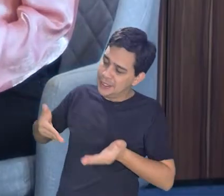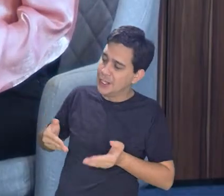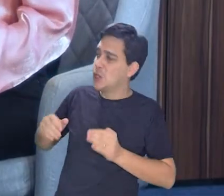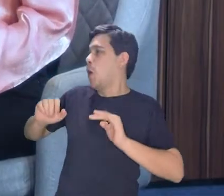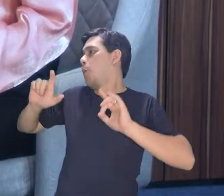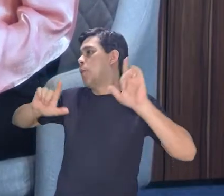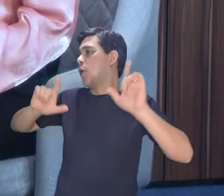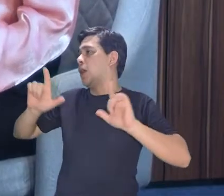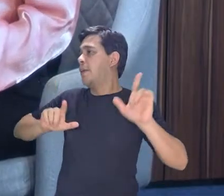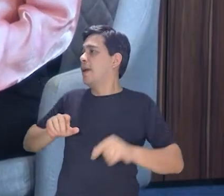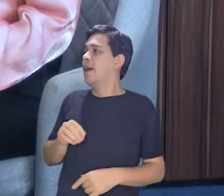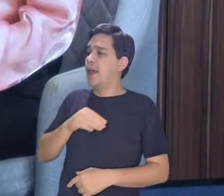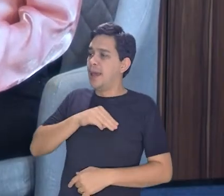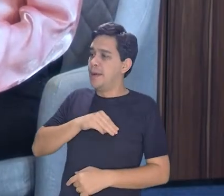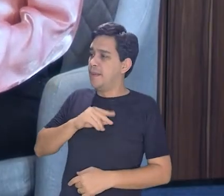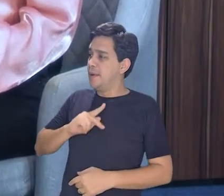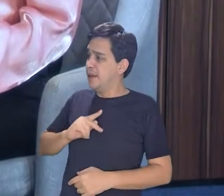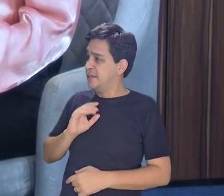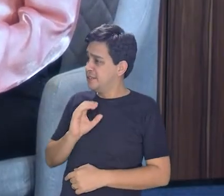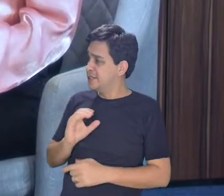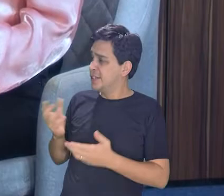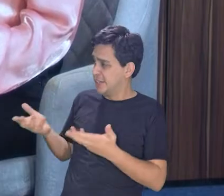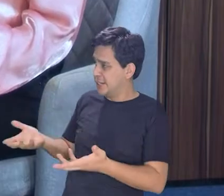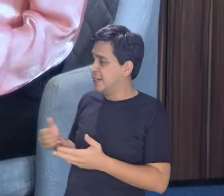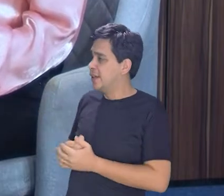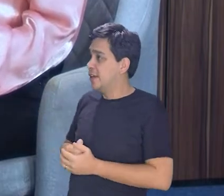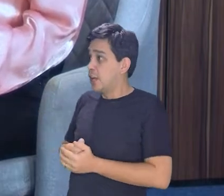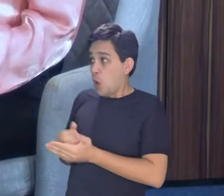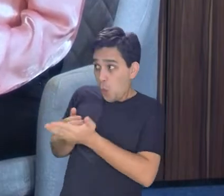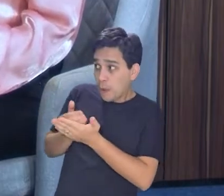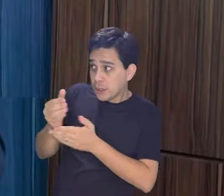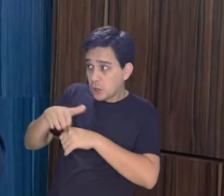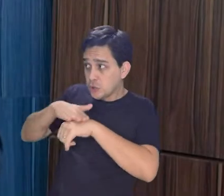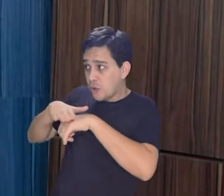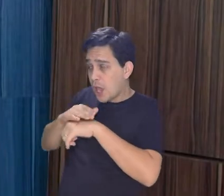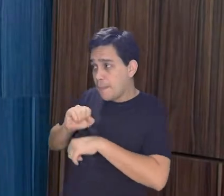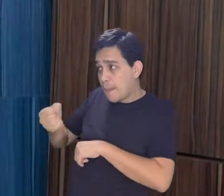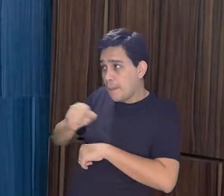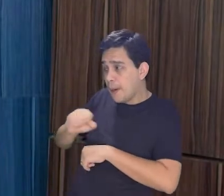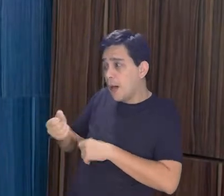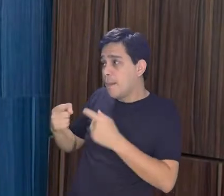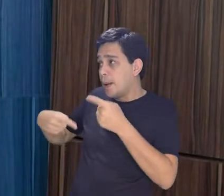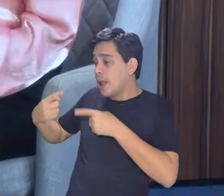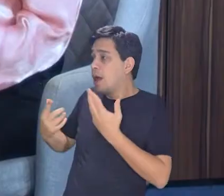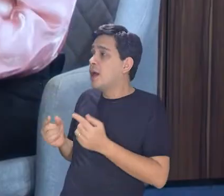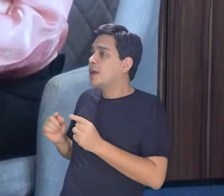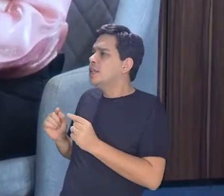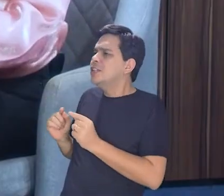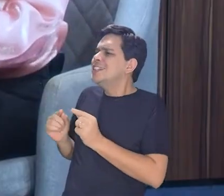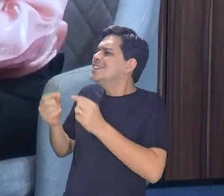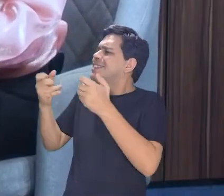inicio esse debate agora já perguntando sobre o que versa, doutor Rodrigo, sobre o que versa a Lei